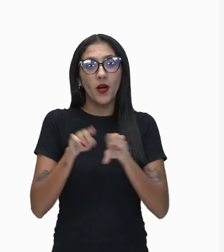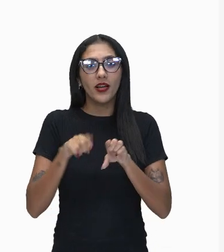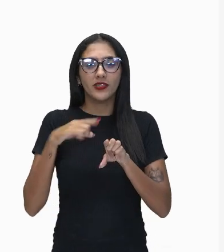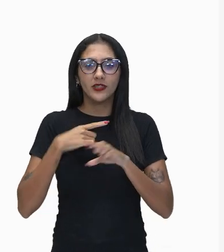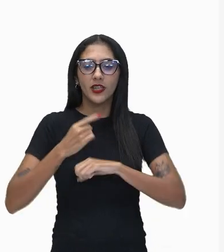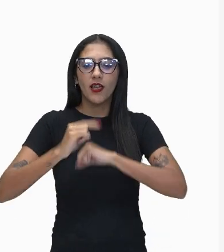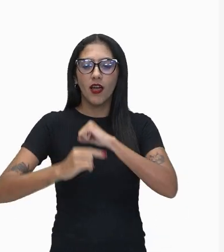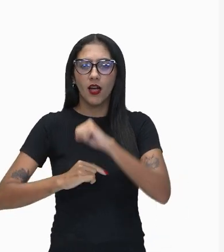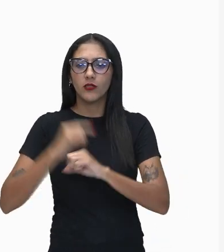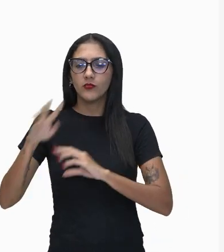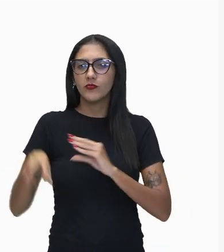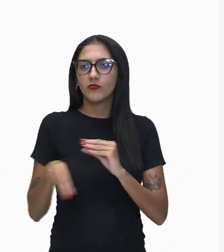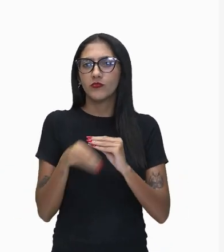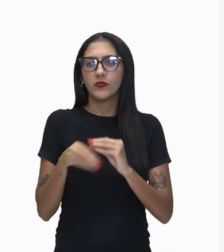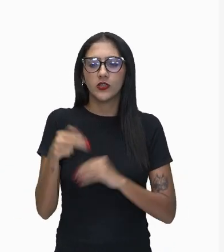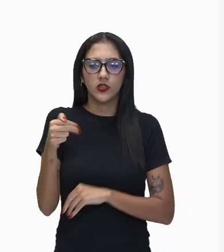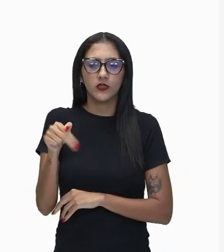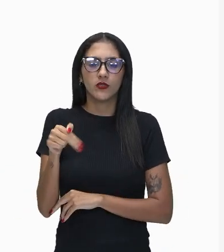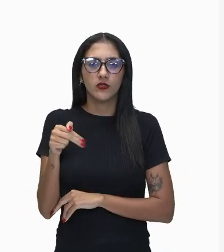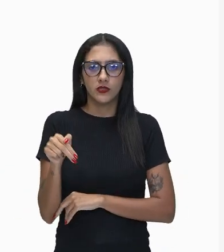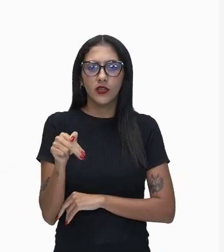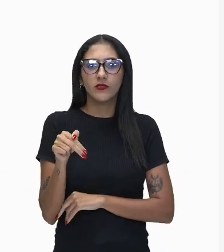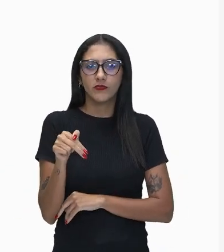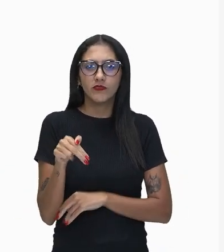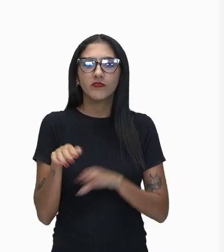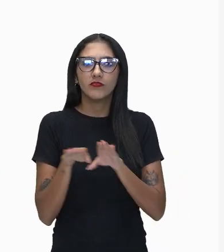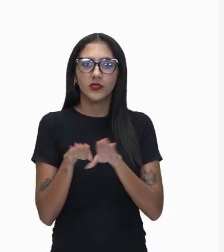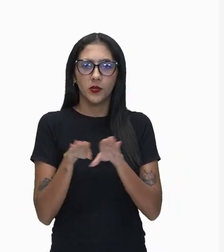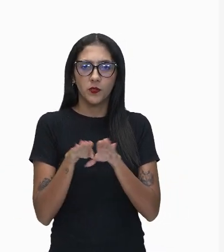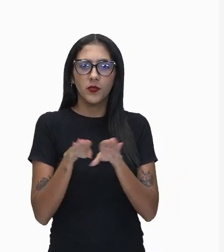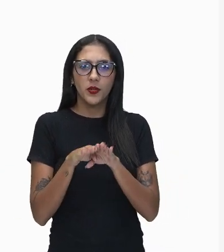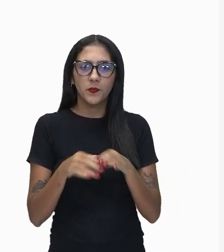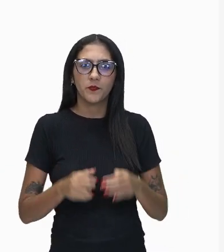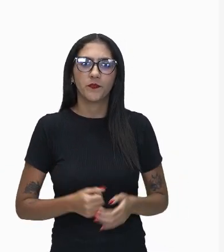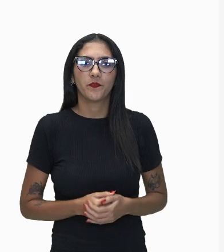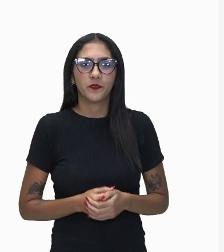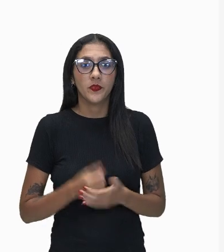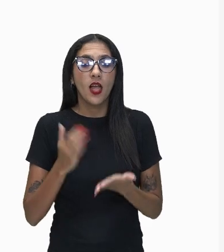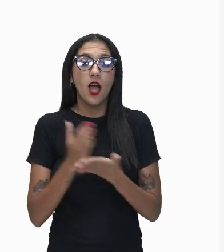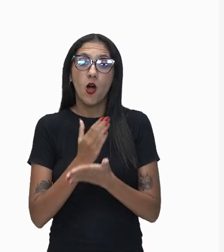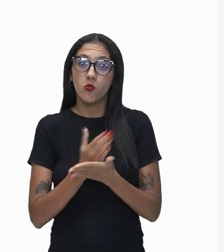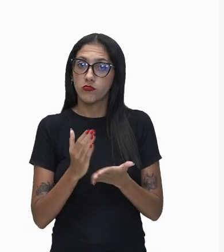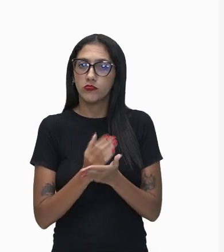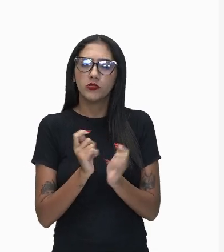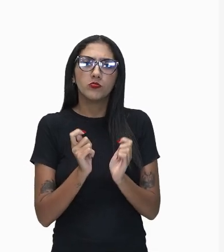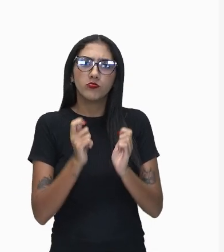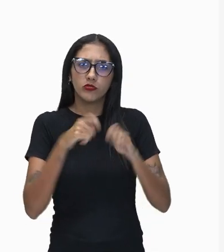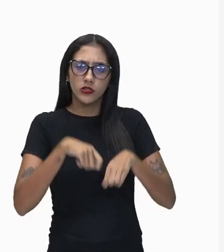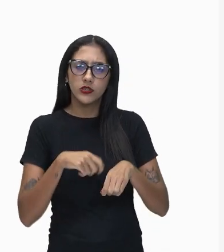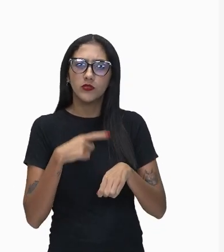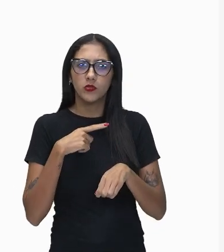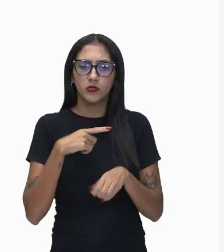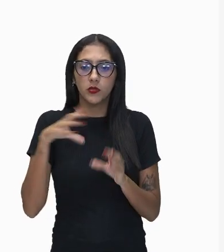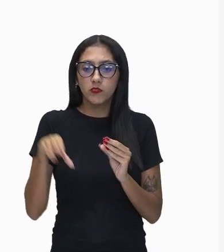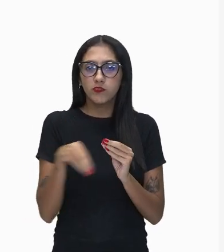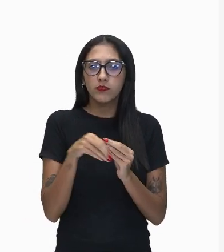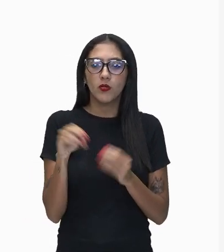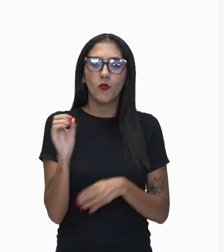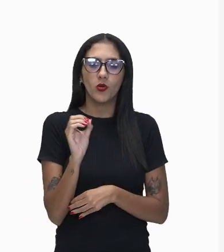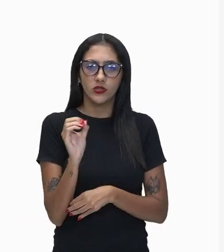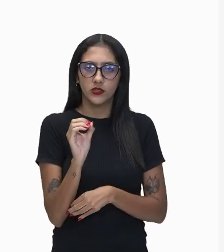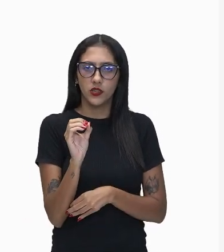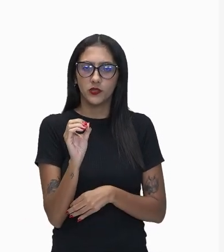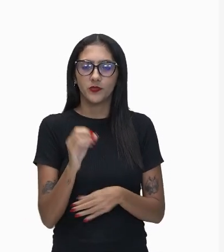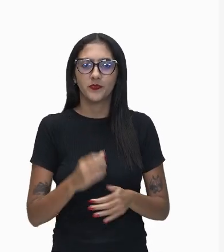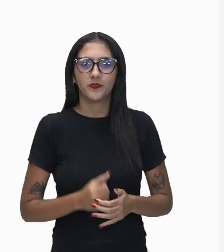de nitrogênio, ou seja, em casos mais específicos, alguns podem também ter o oxigênio. Então,